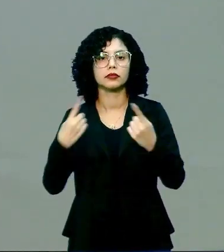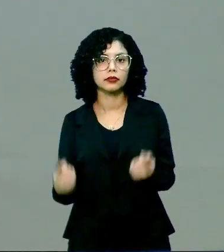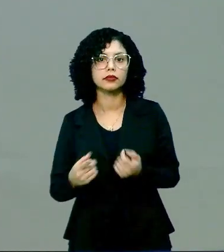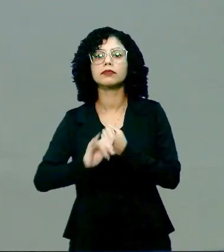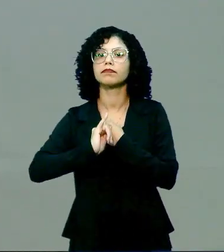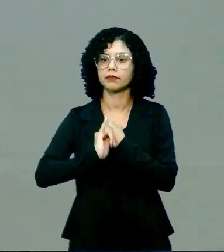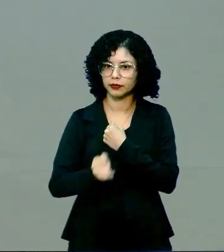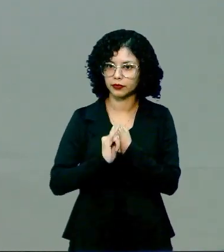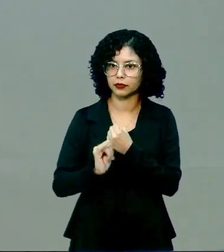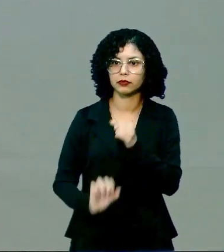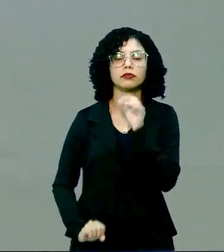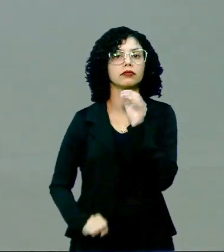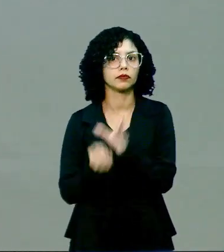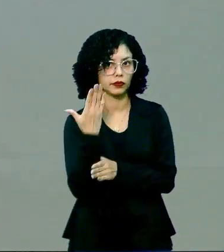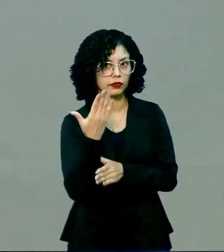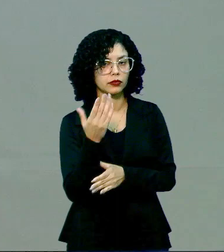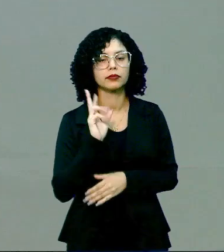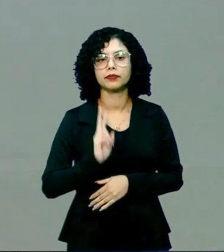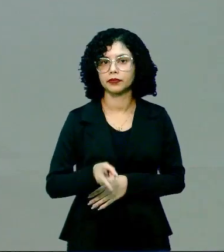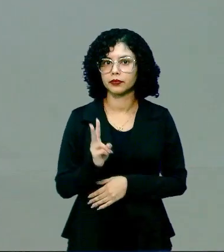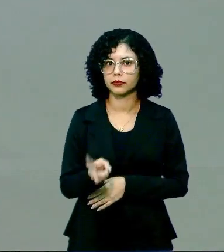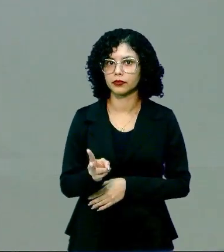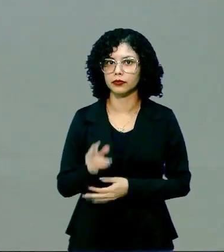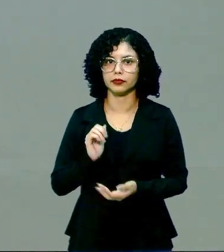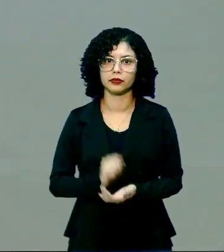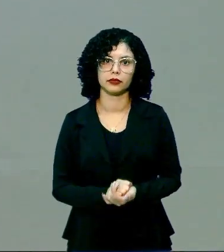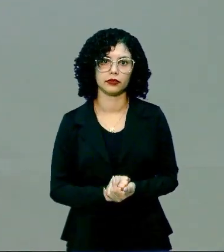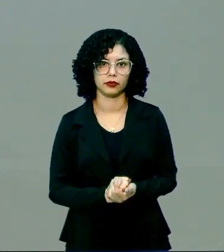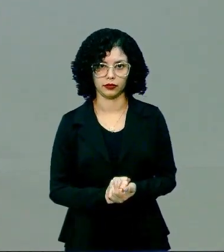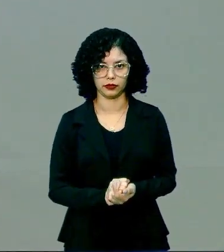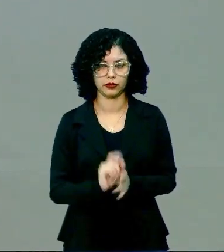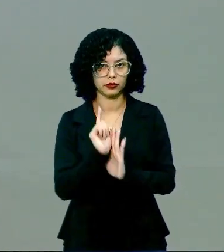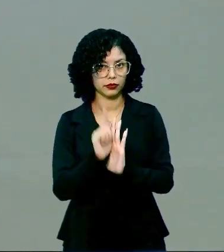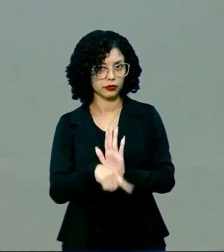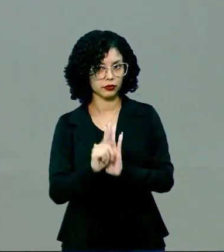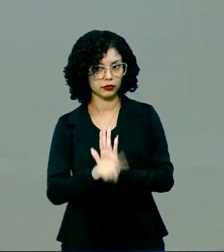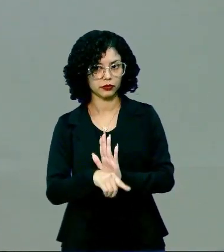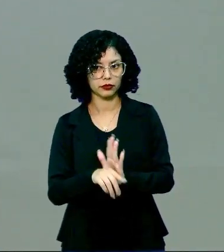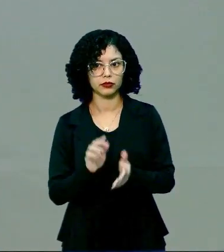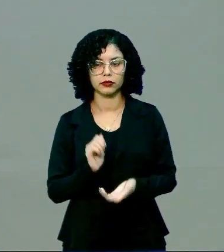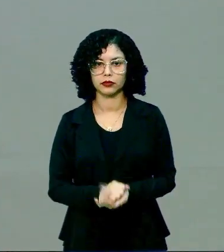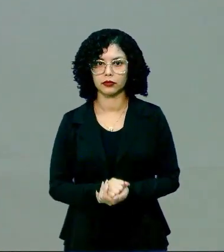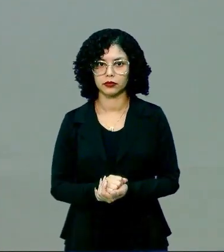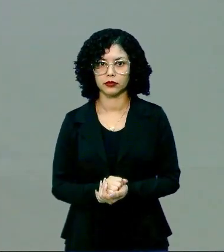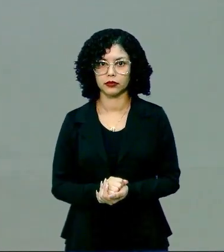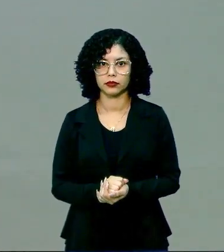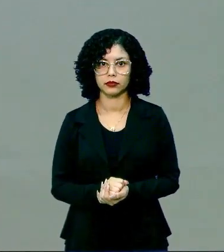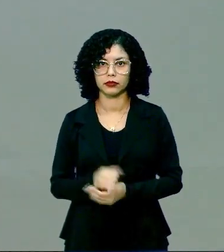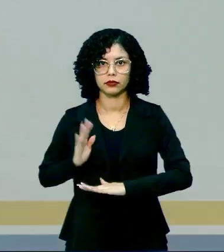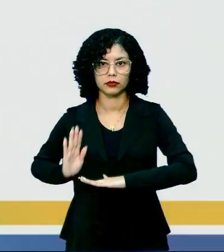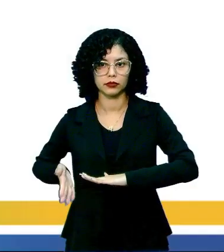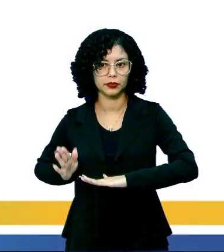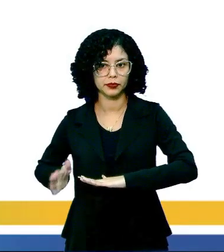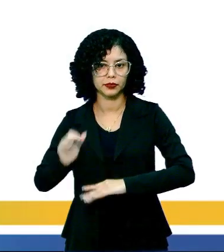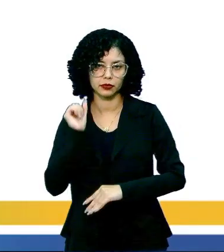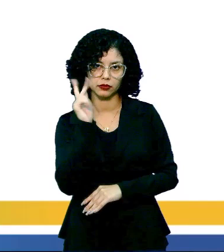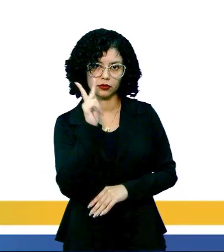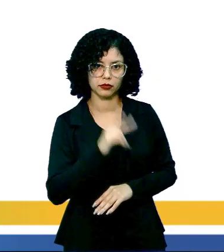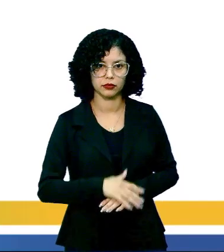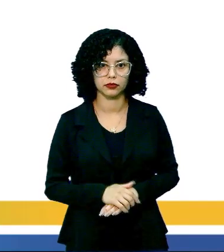E a crônica ela vai surgir mesmo e ser abordada aí, é o gênero aí do contemporâneo,